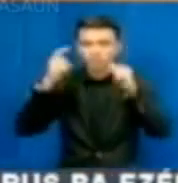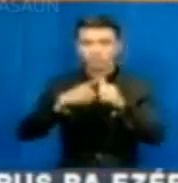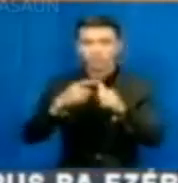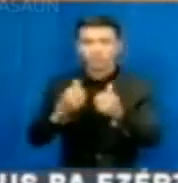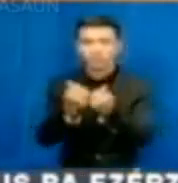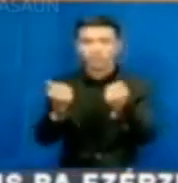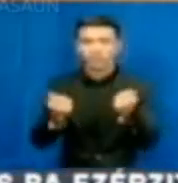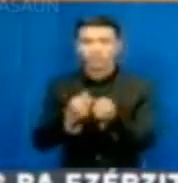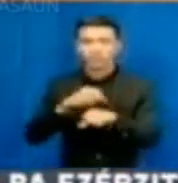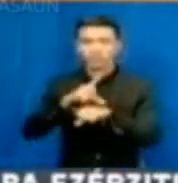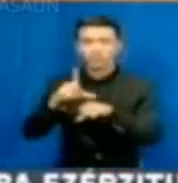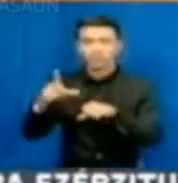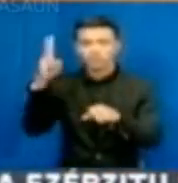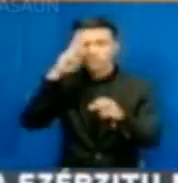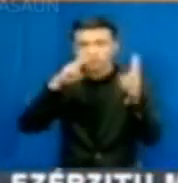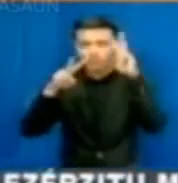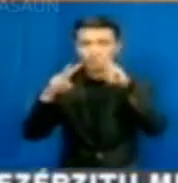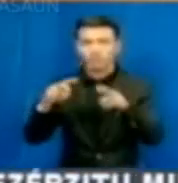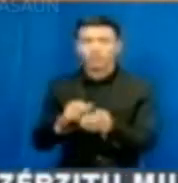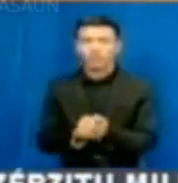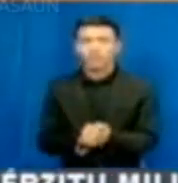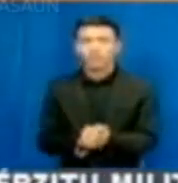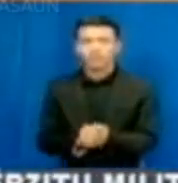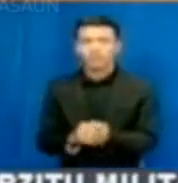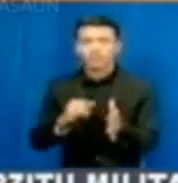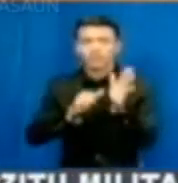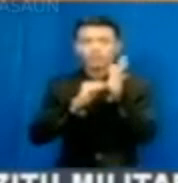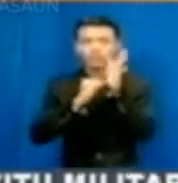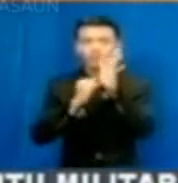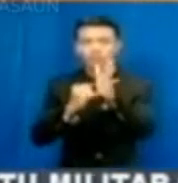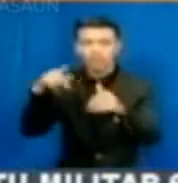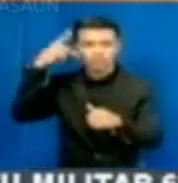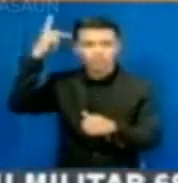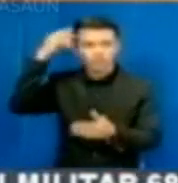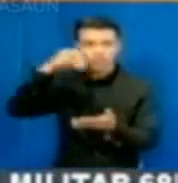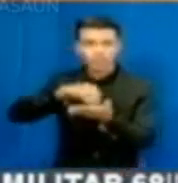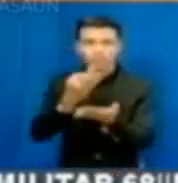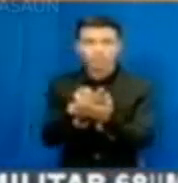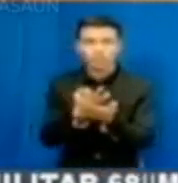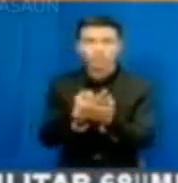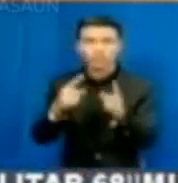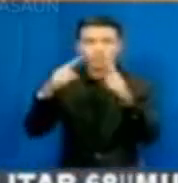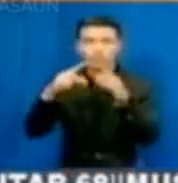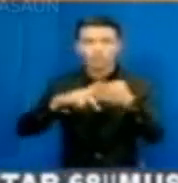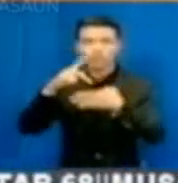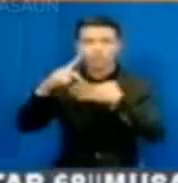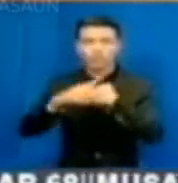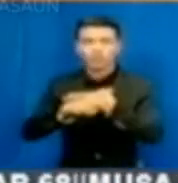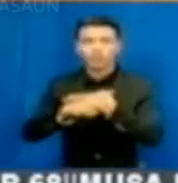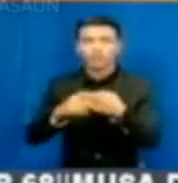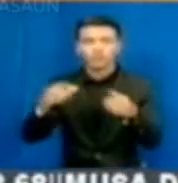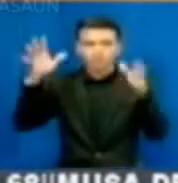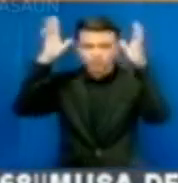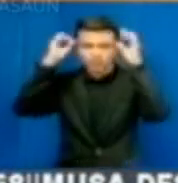Agência Nacional Avaliação, Planeamento, no Monitorização, introduz política, alocação, orçamento, baseia para programa, para